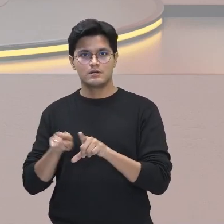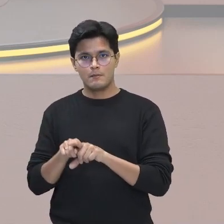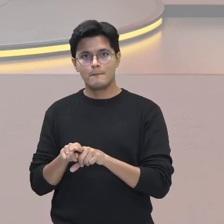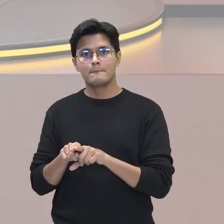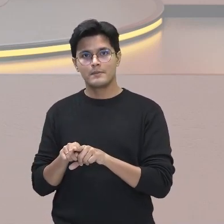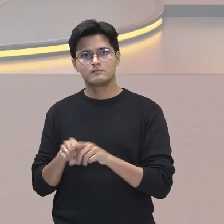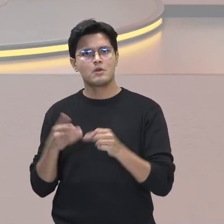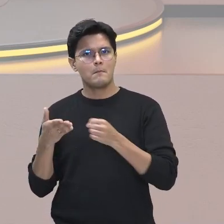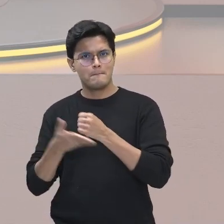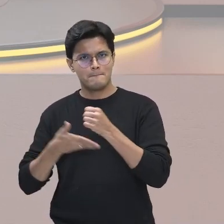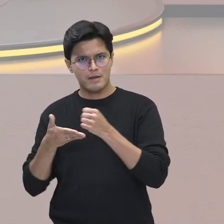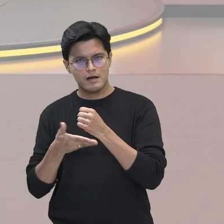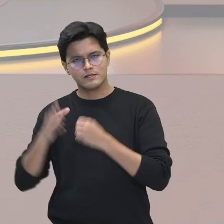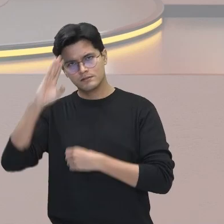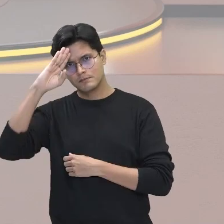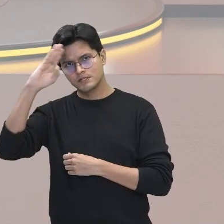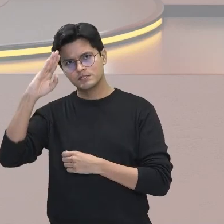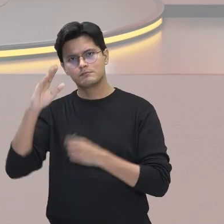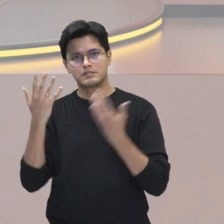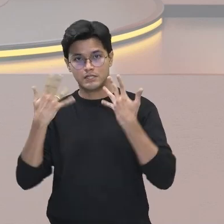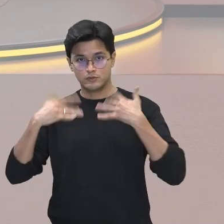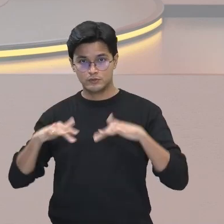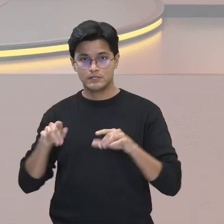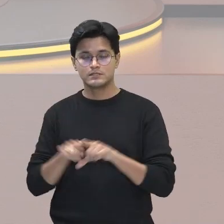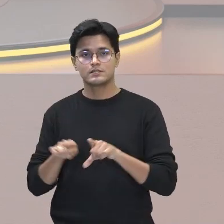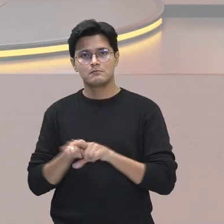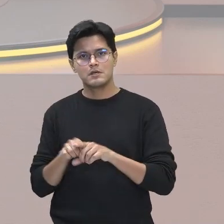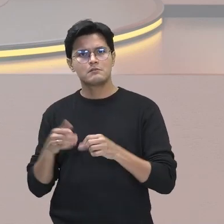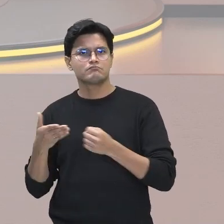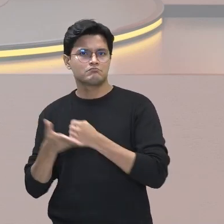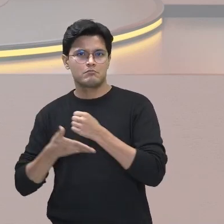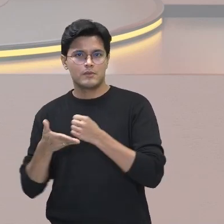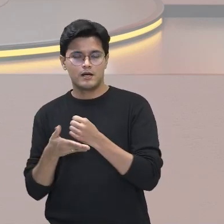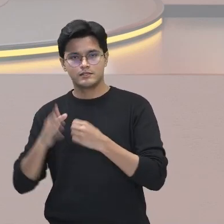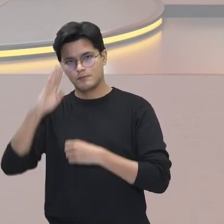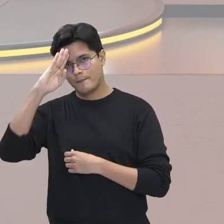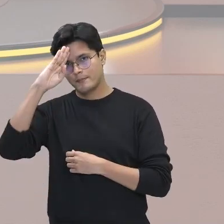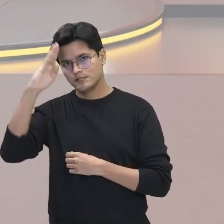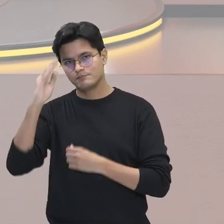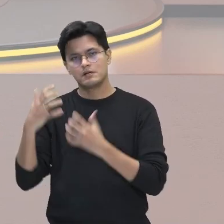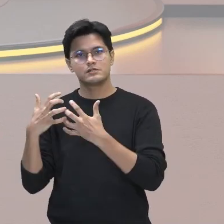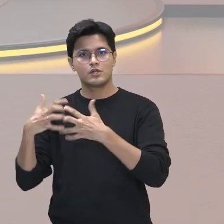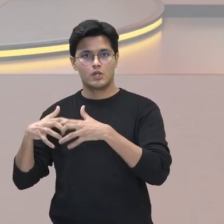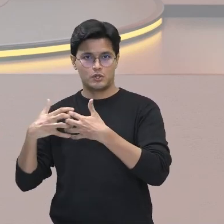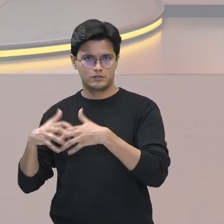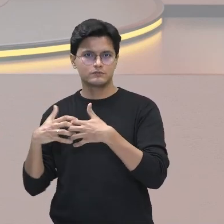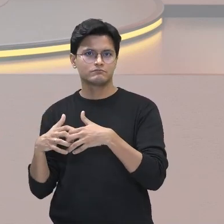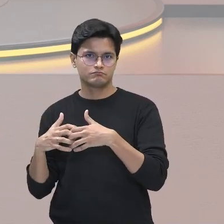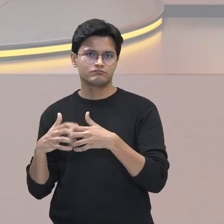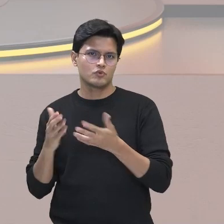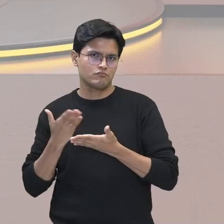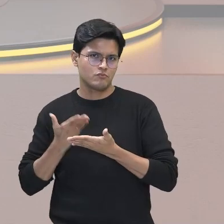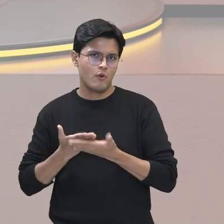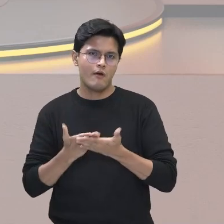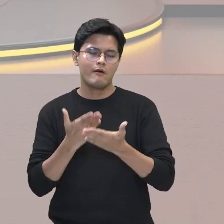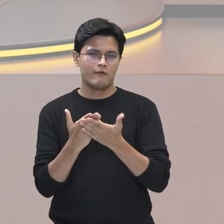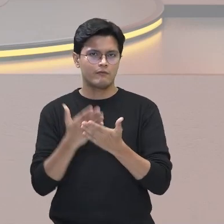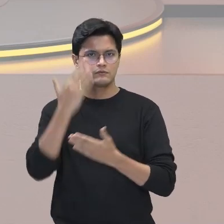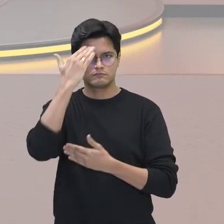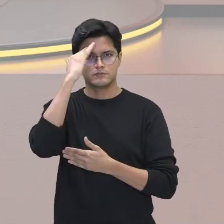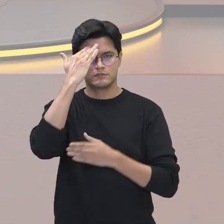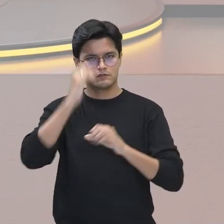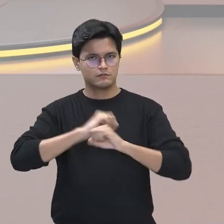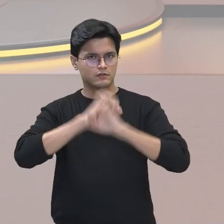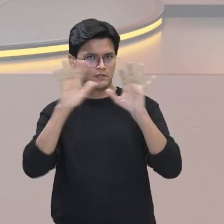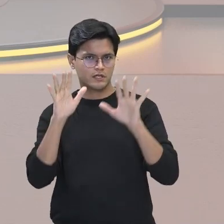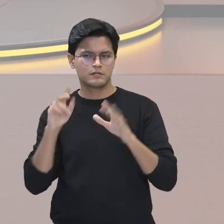princípios inatos e princípios lógicos. Nós vamos entender isso ao longo da aula, tá bom? O que significa isso daí? O que é